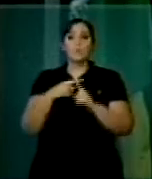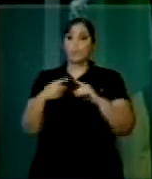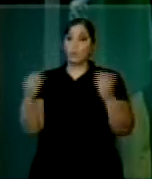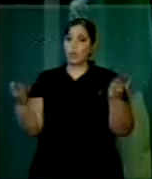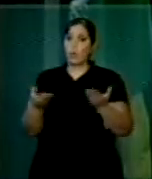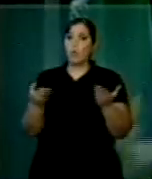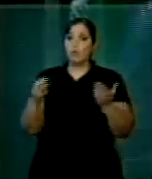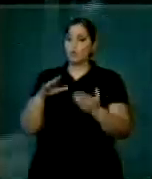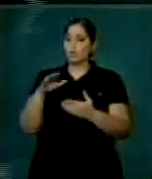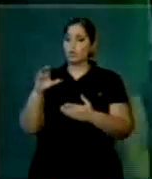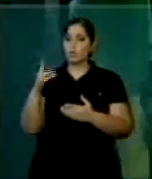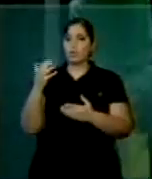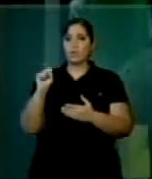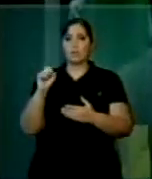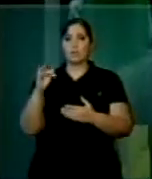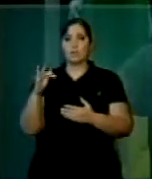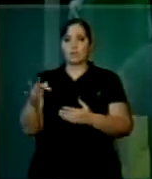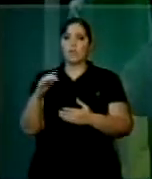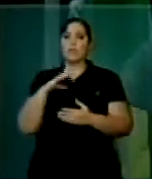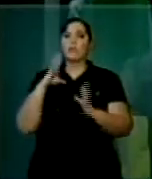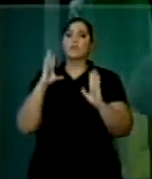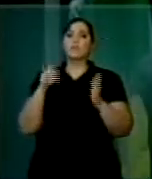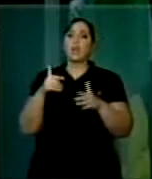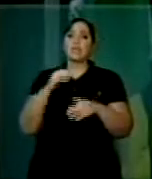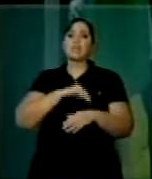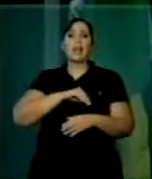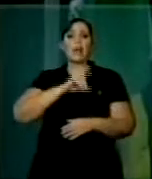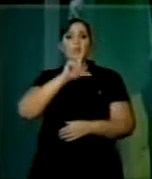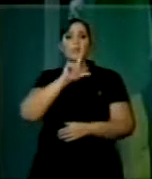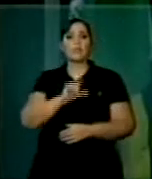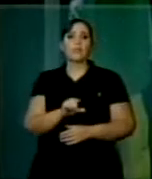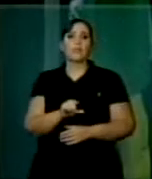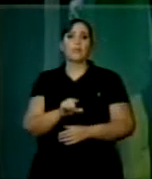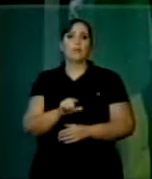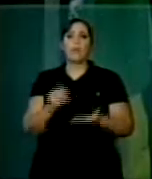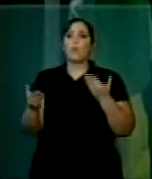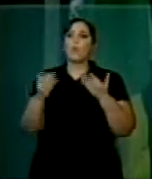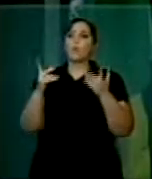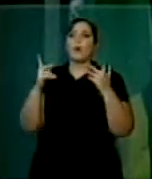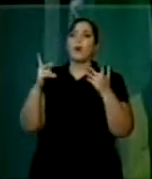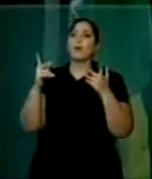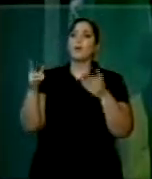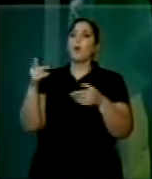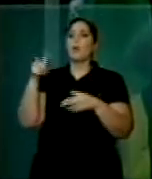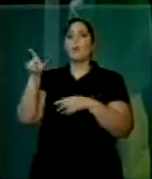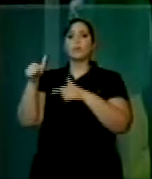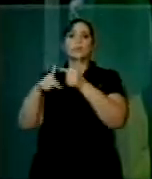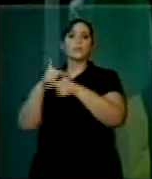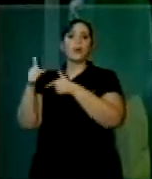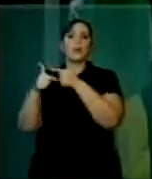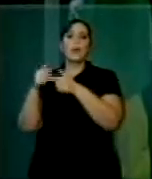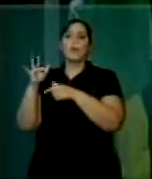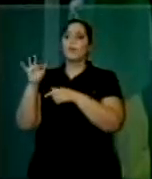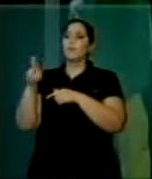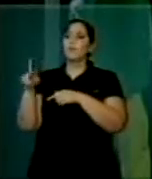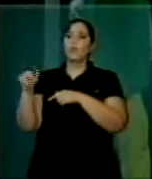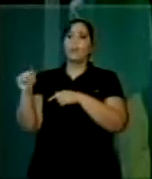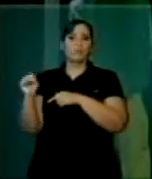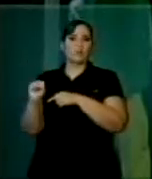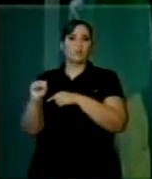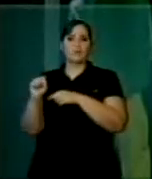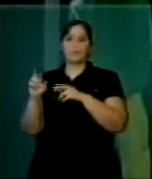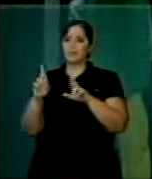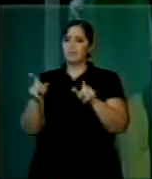a Chesf, os engenheiros da Chesf têm salários menores do que engenheiros operários também tem o equivalente em Furnas, e isso precisa